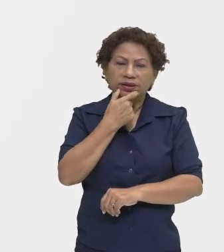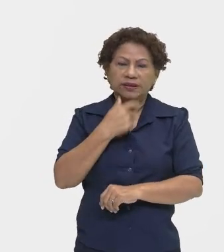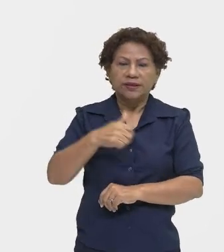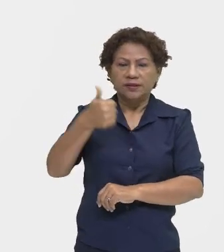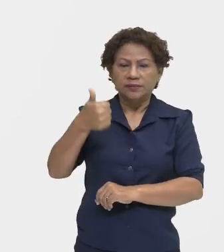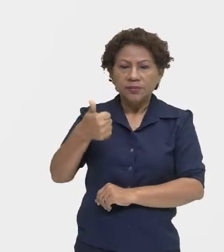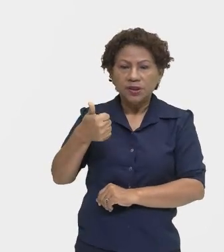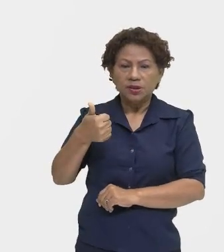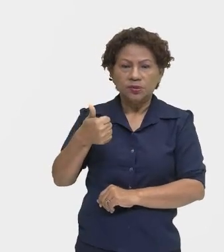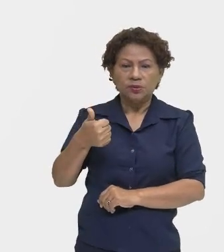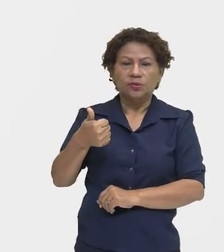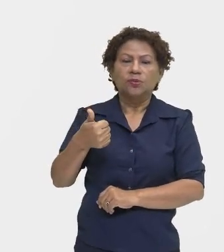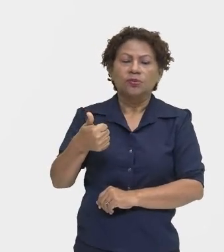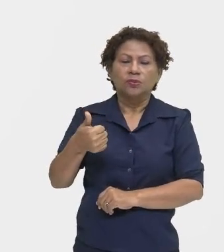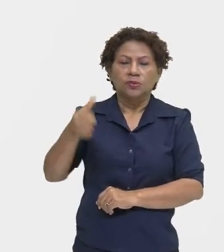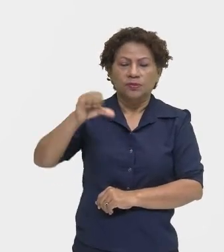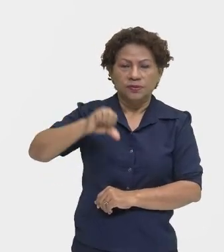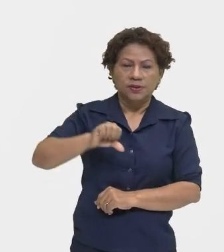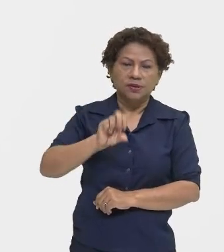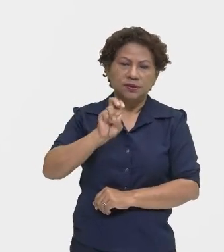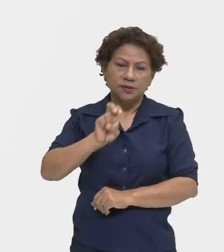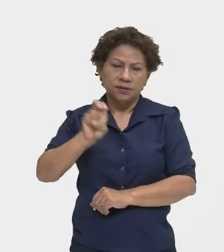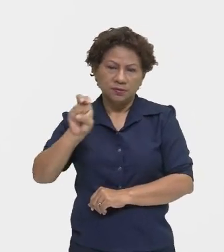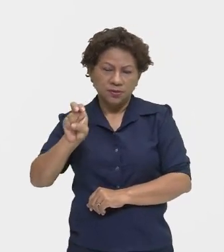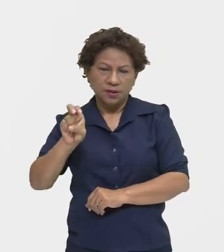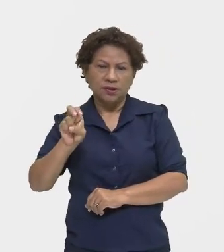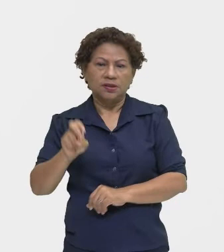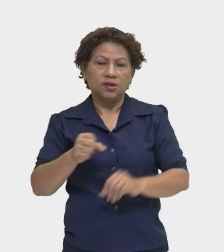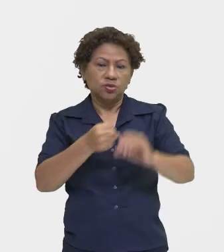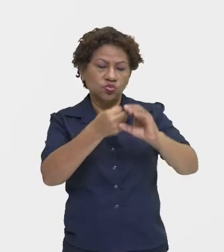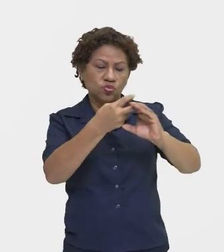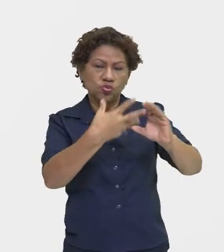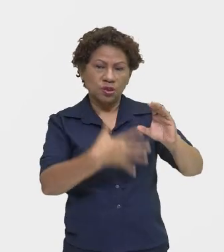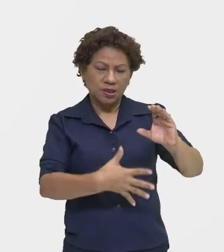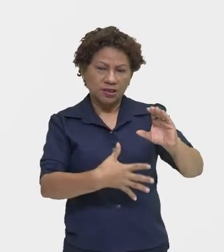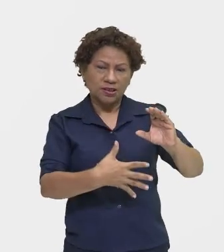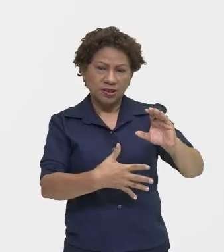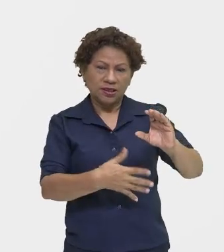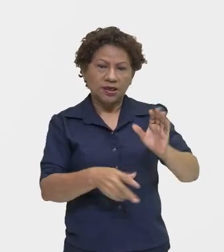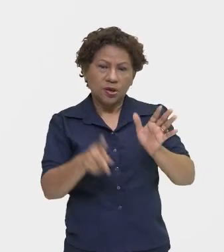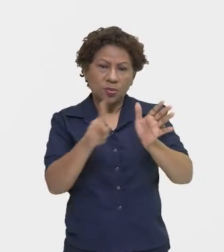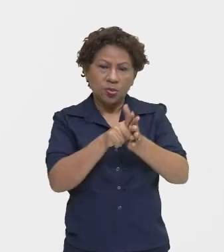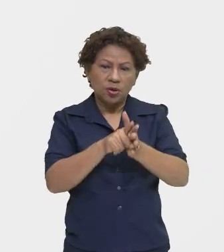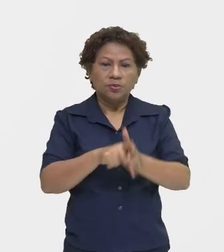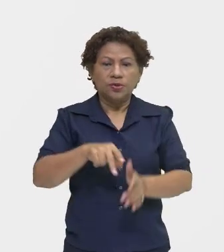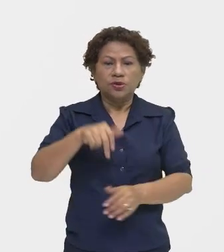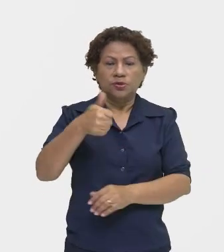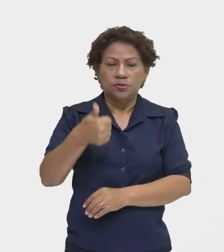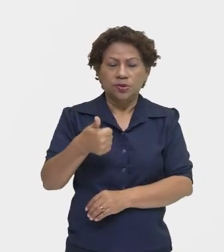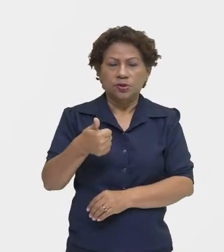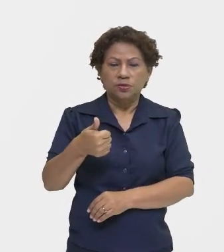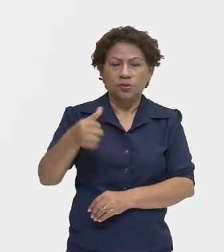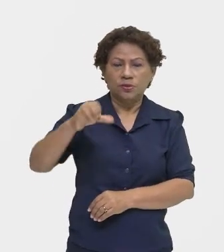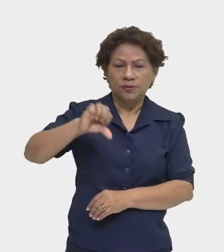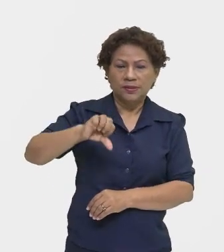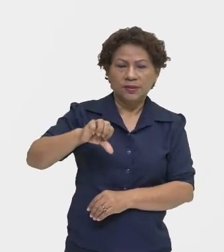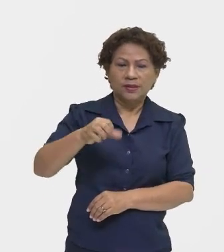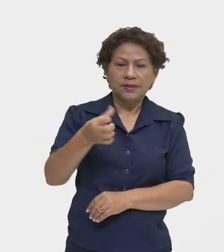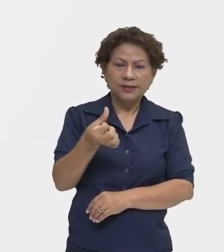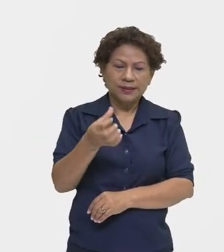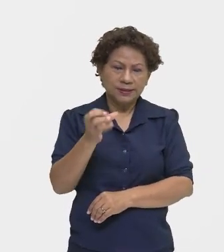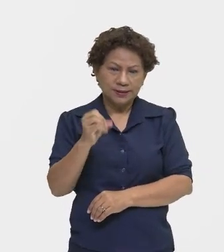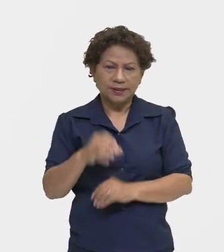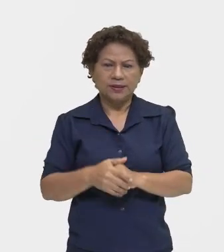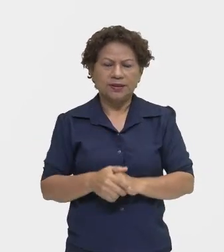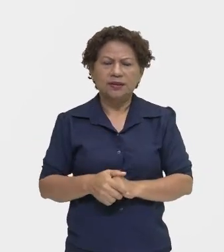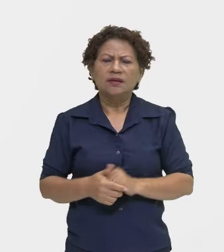1955 e se converte em estilos característicos nos anos 60. E aí, O termo pop